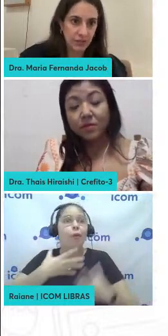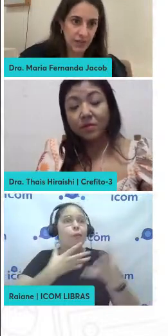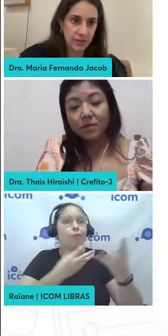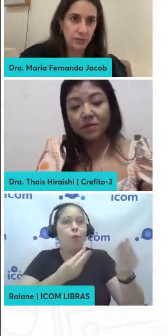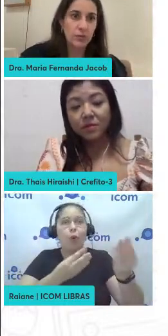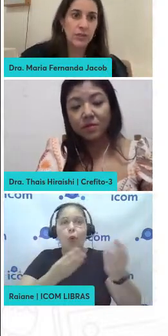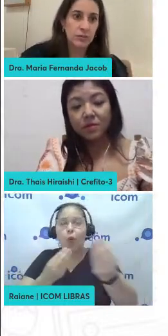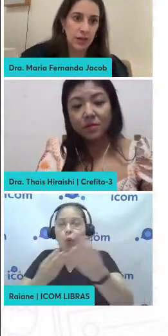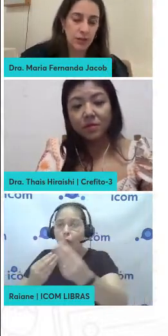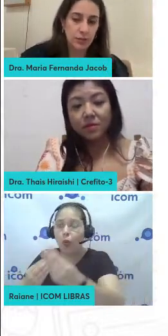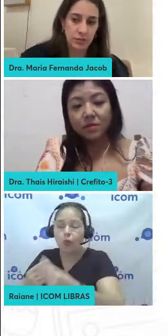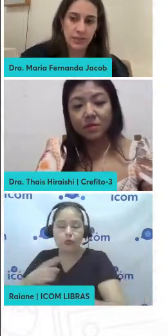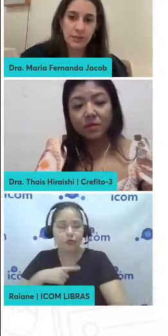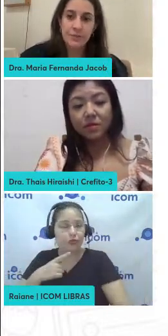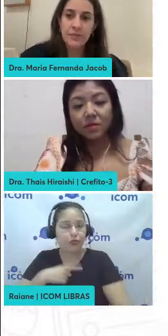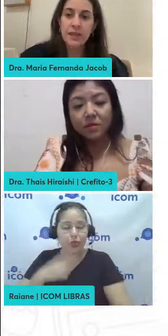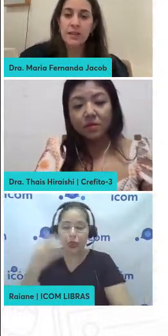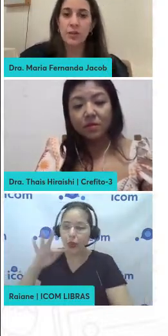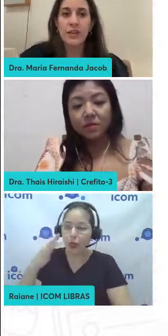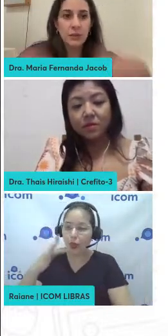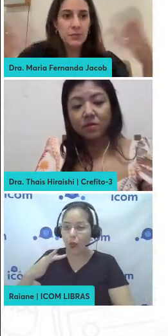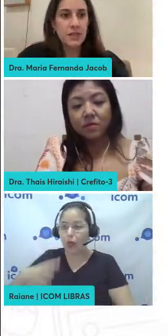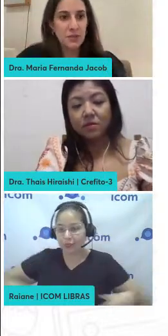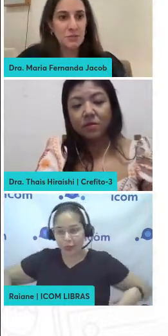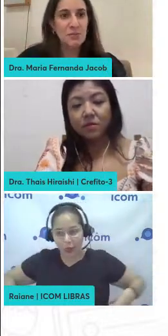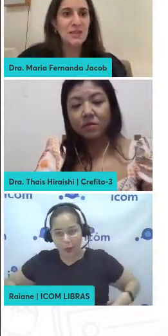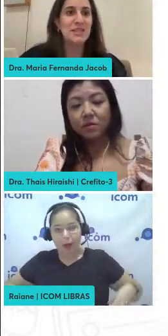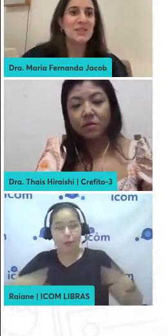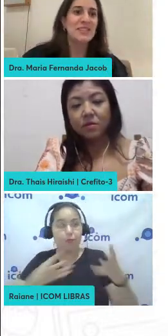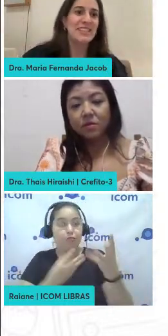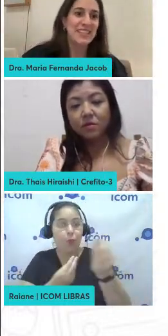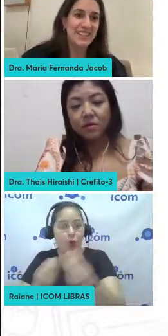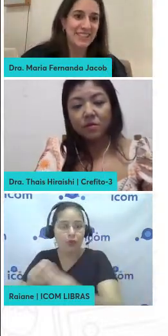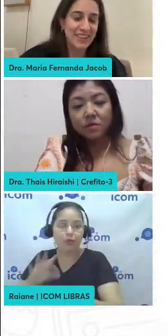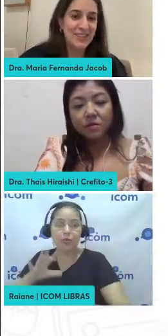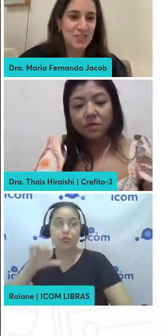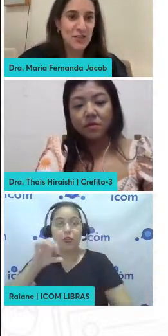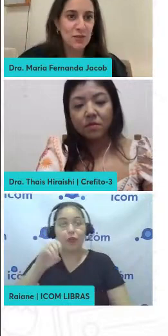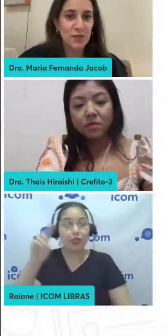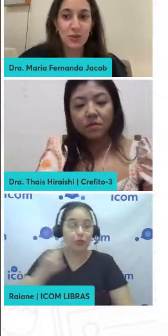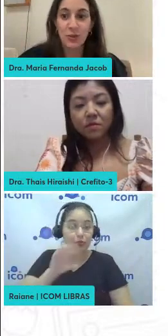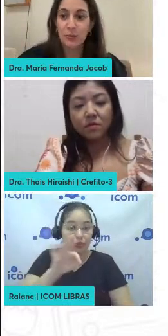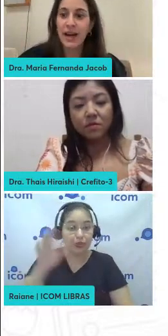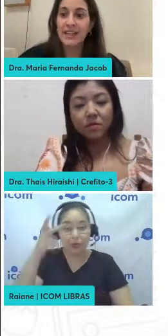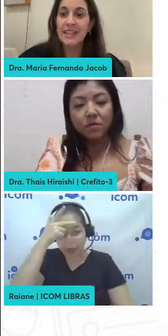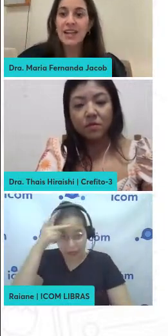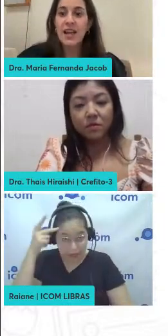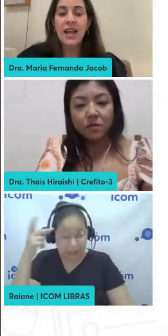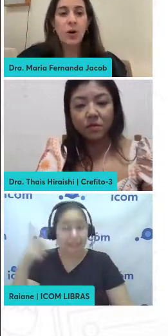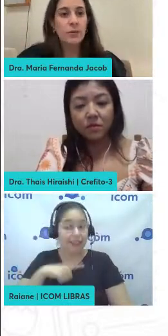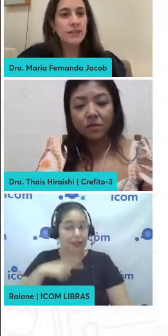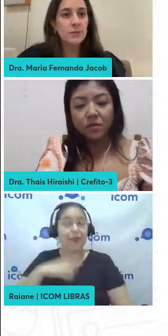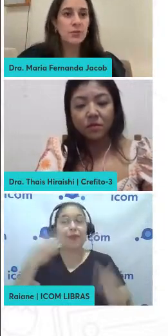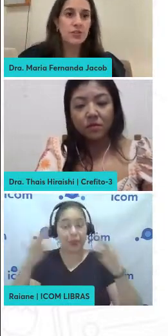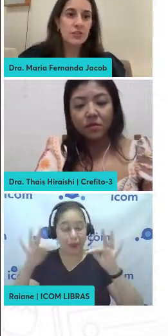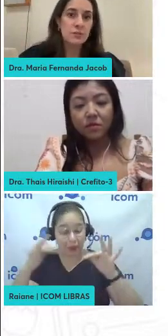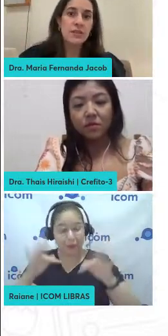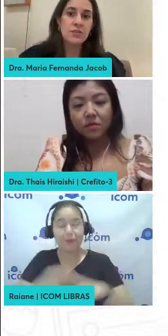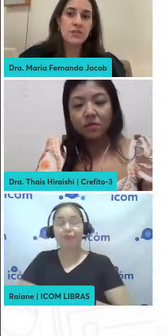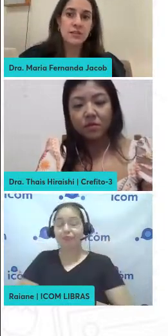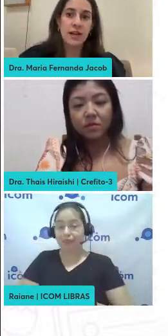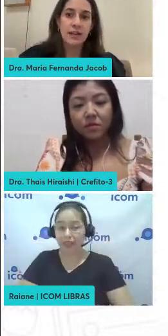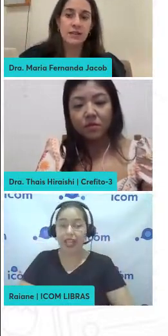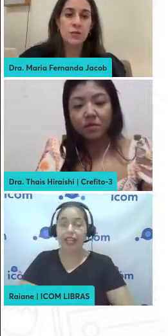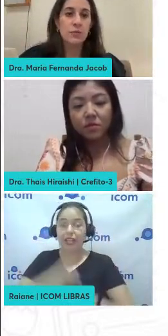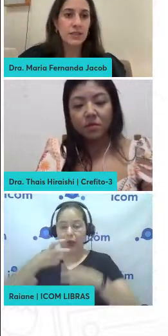muito elevado, muito alto, né? 90% da população brasileira vai desenvolver dor lombar, é uma das patologias